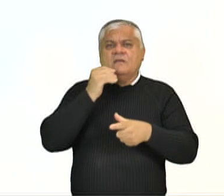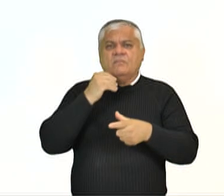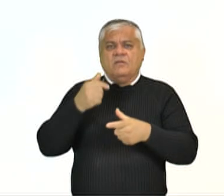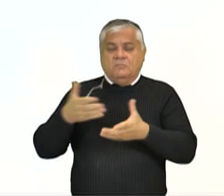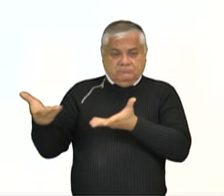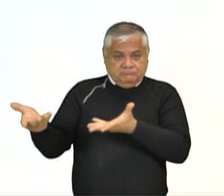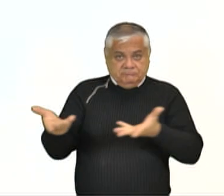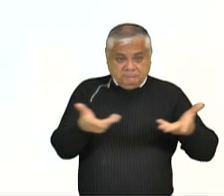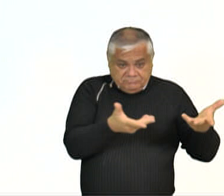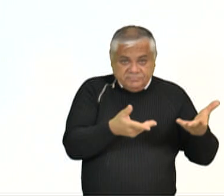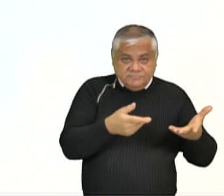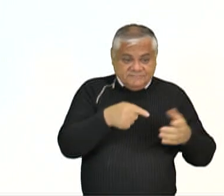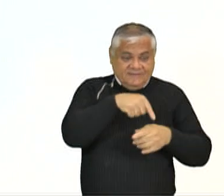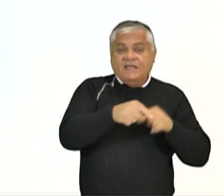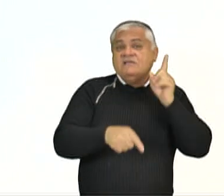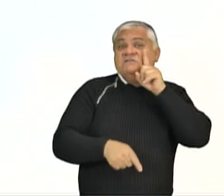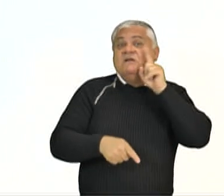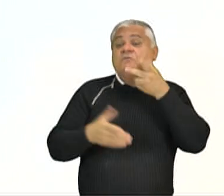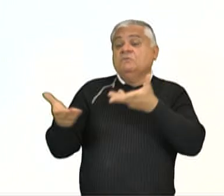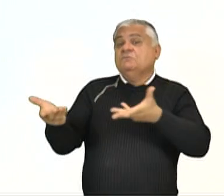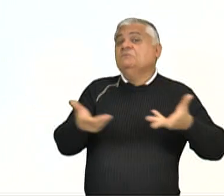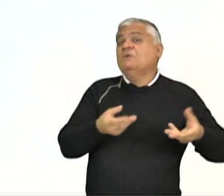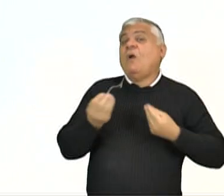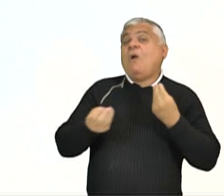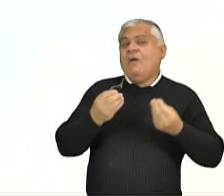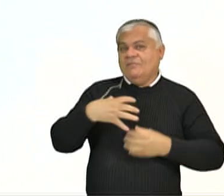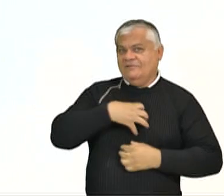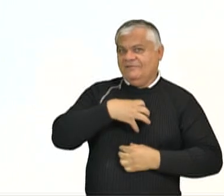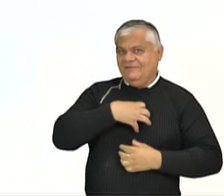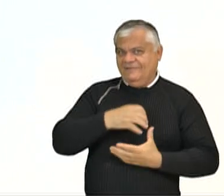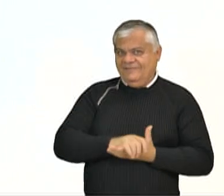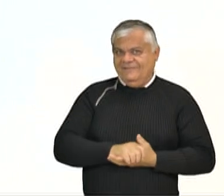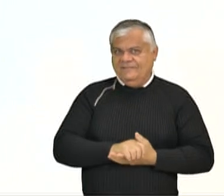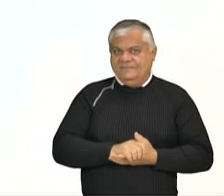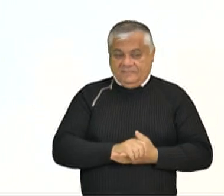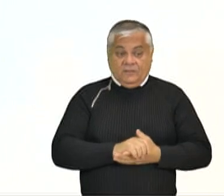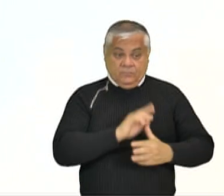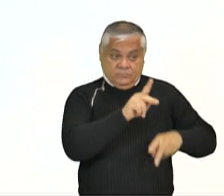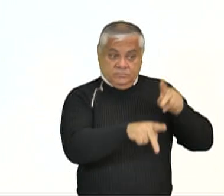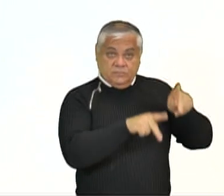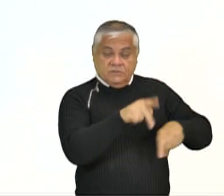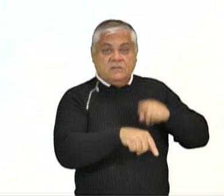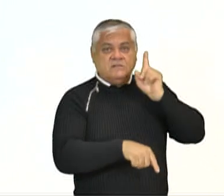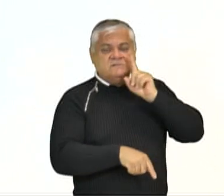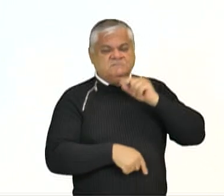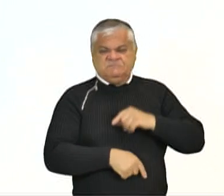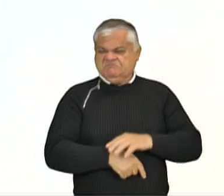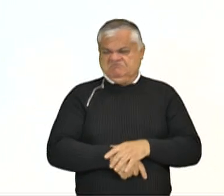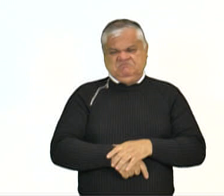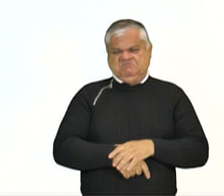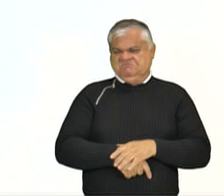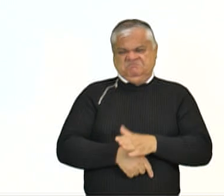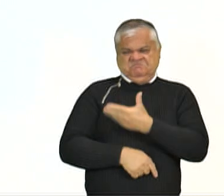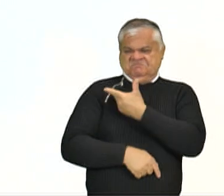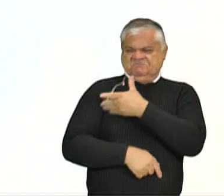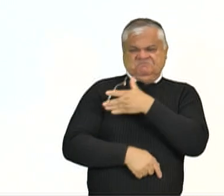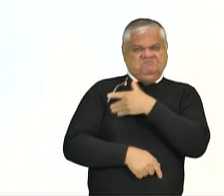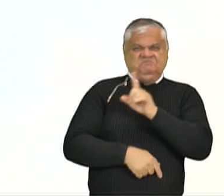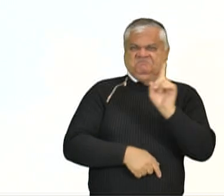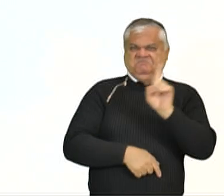Já parou para pensar nisso? Parte da população dos Estados Unidos considera indesejados os